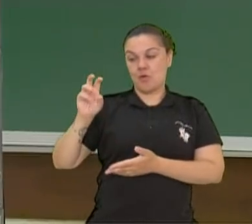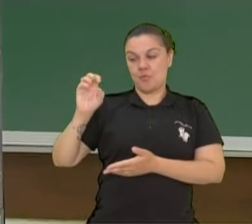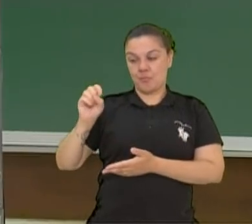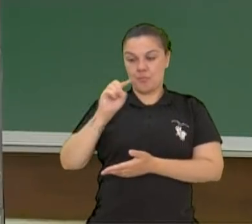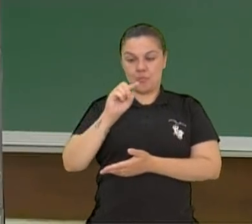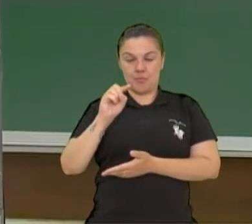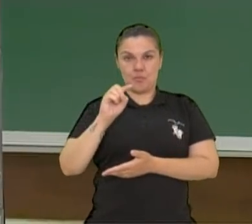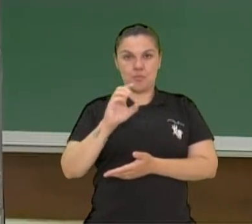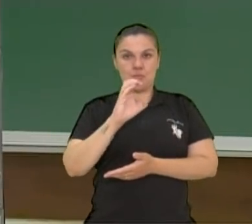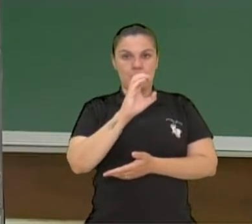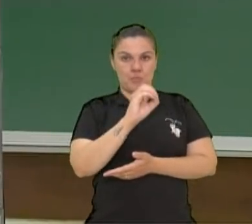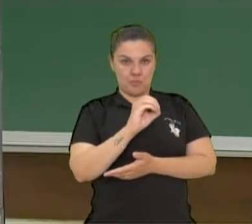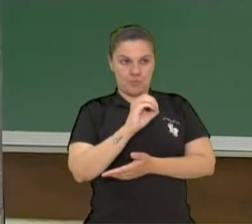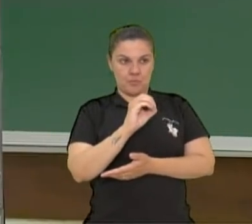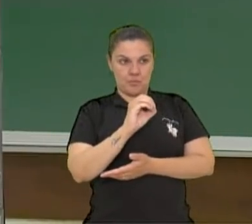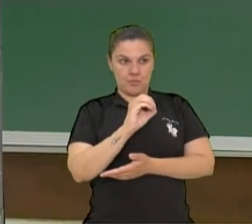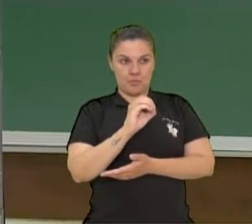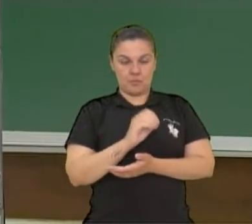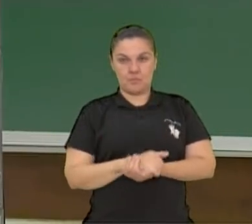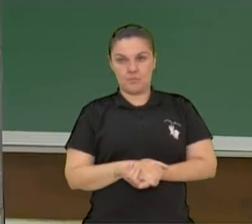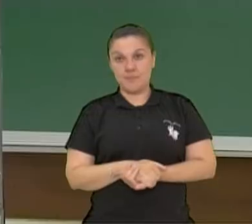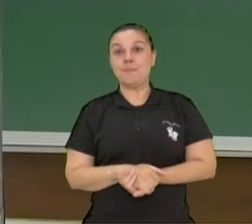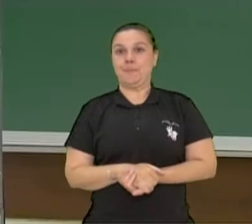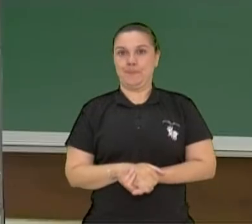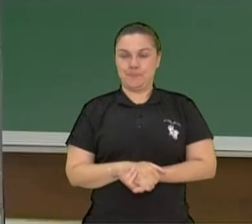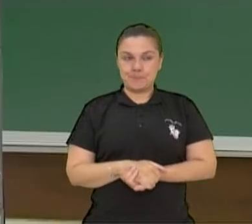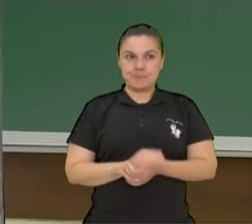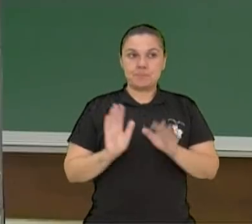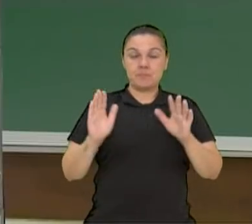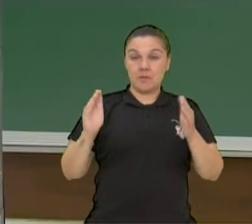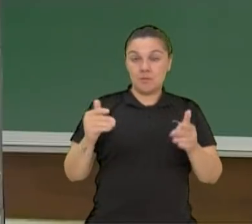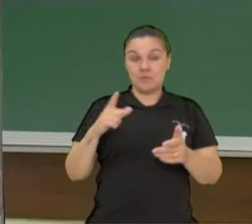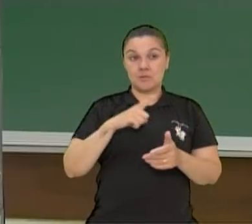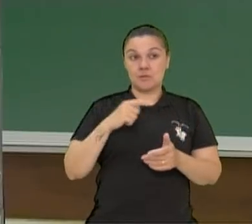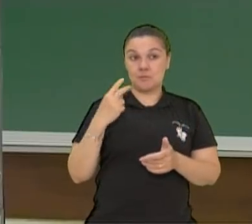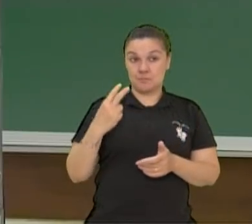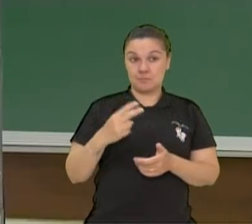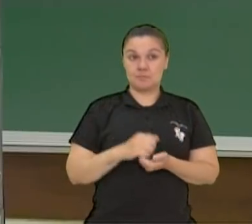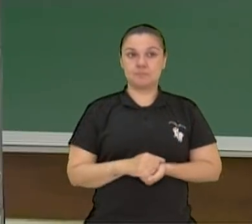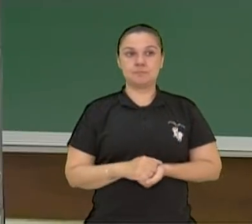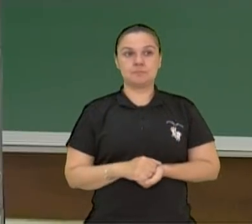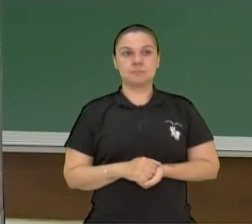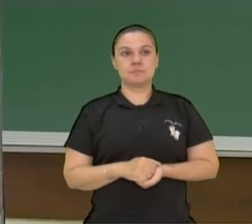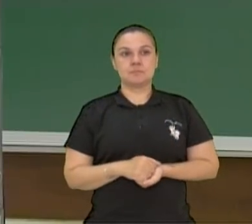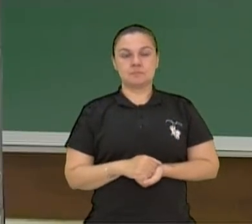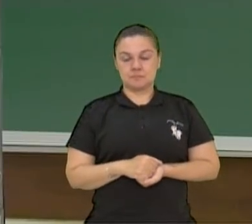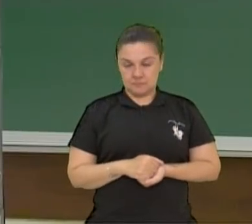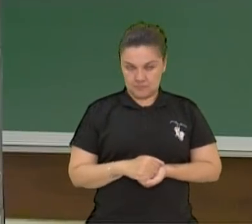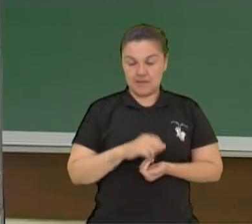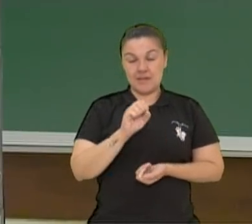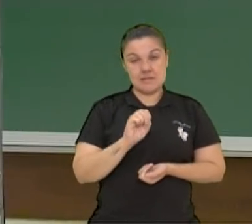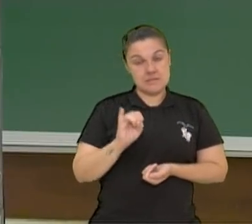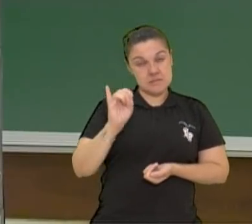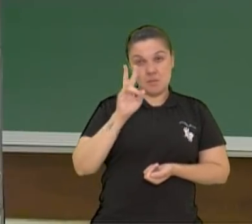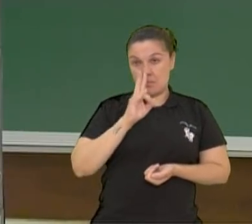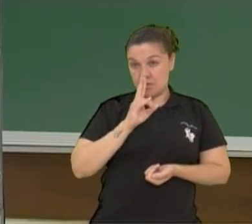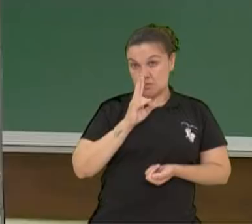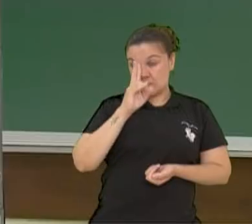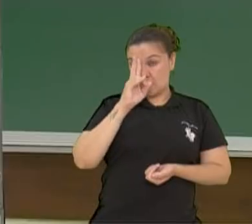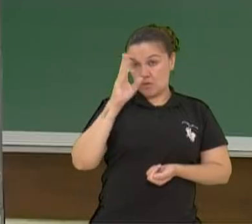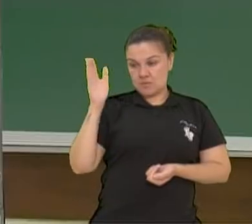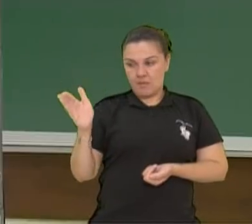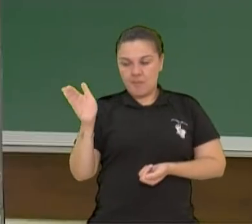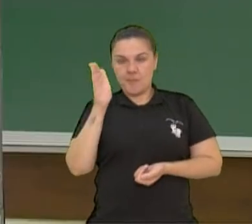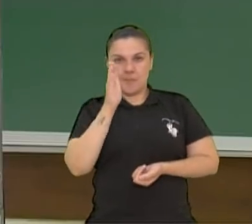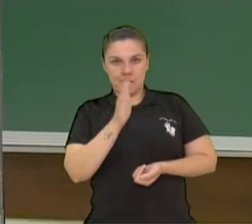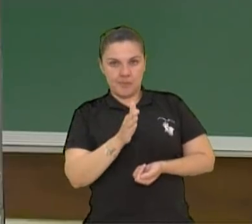gente vai fazer vo, hífen, o, né? Temos duas sílabas. Se o acento, a sílaba tônica é a